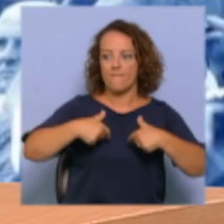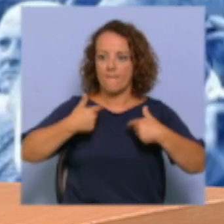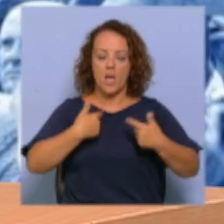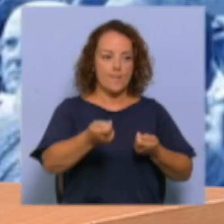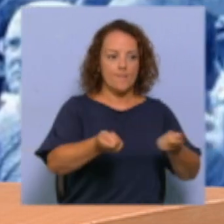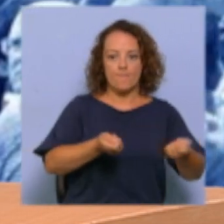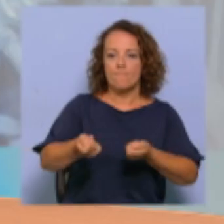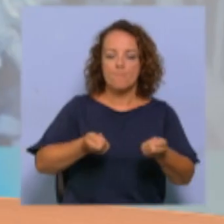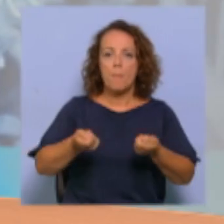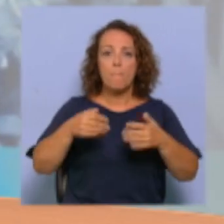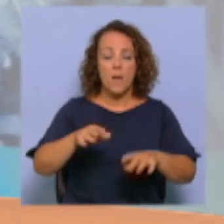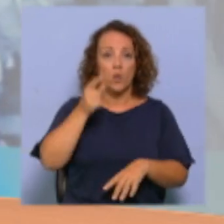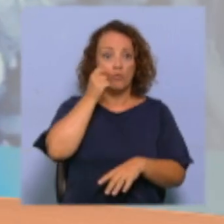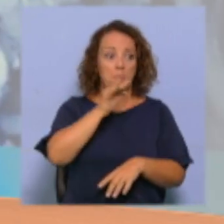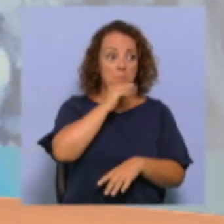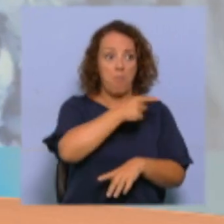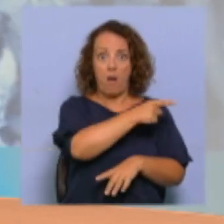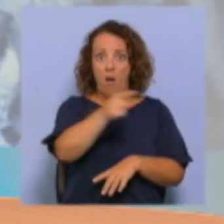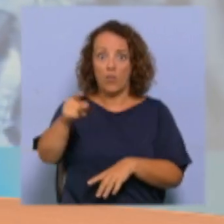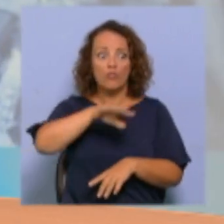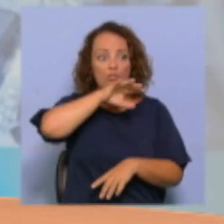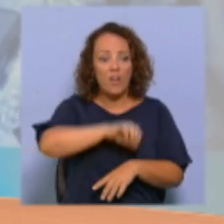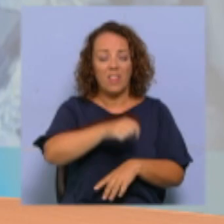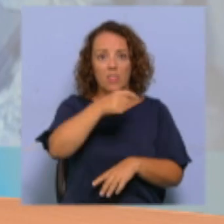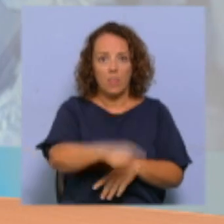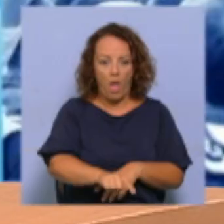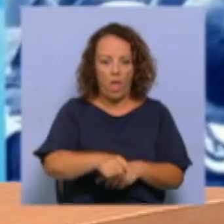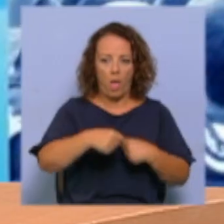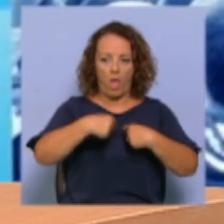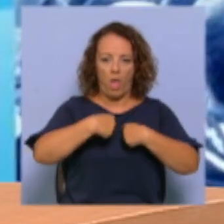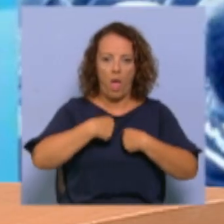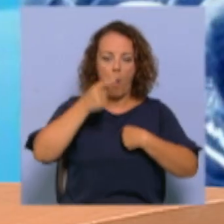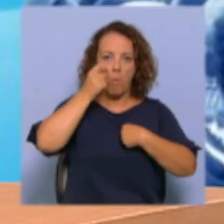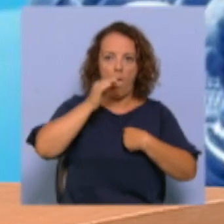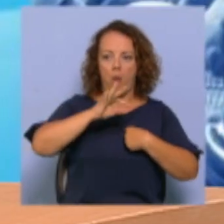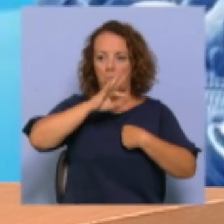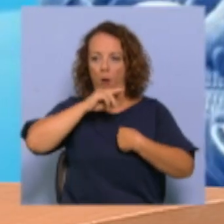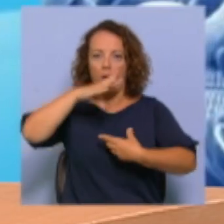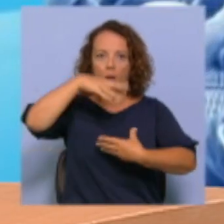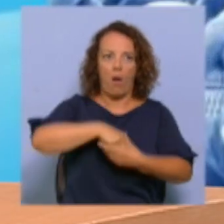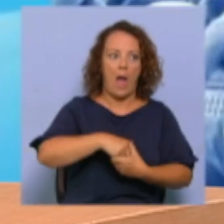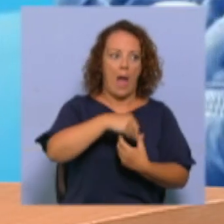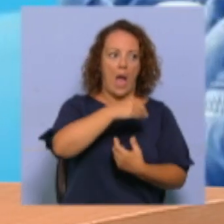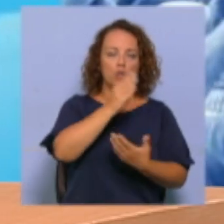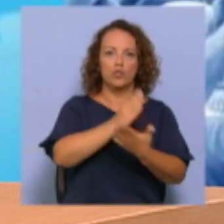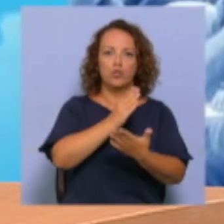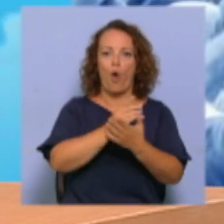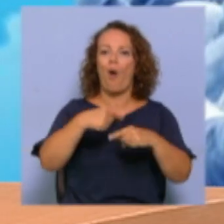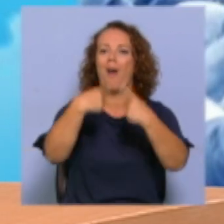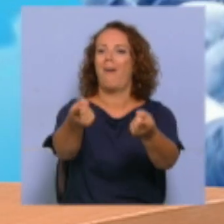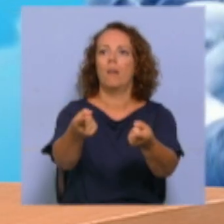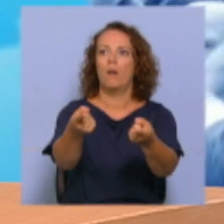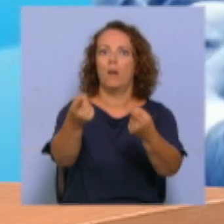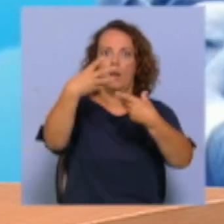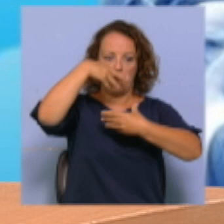pais que têm filhos, a necessidade de ser pai e mãe, a necessidade de em casa existir a escola e a necessidade de se fazer tudo